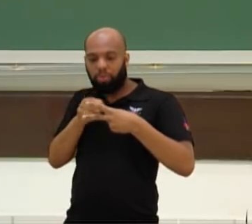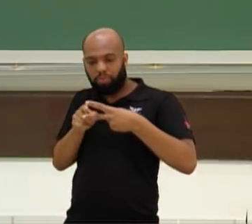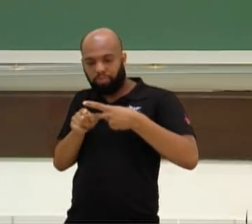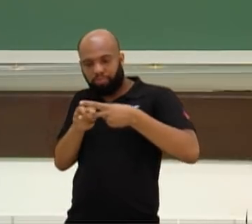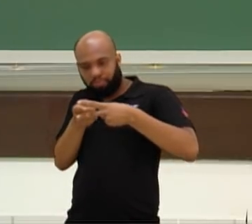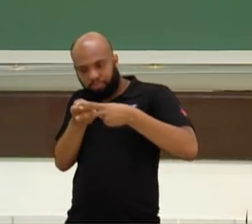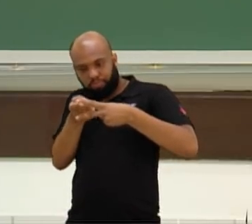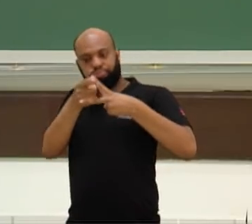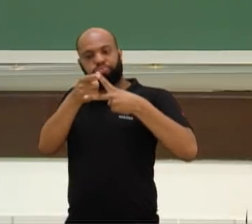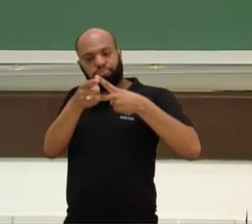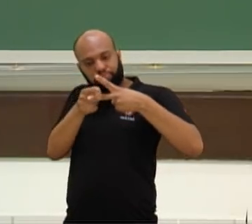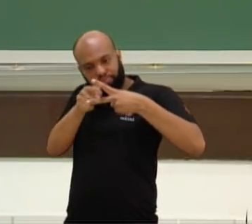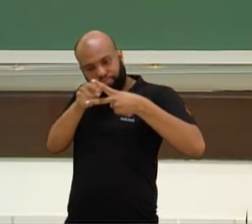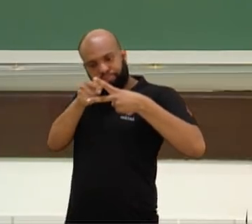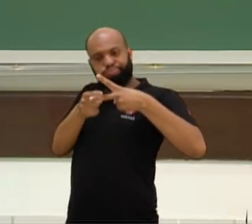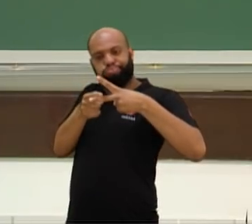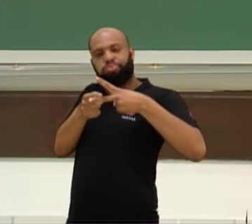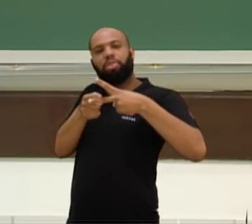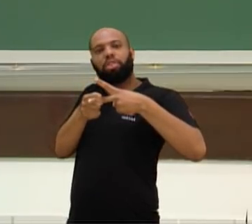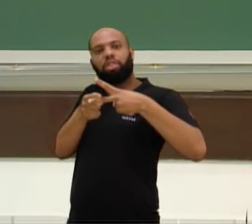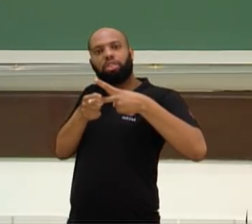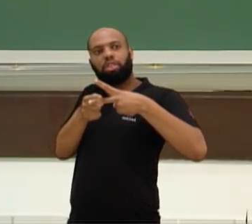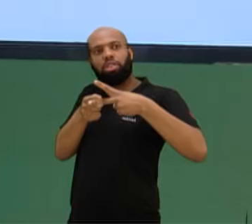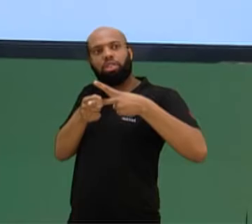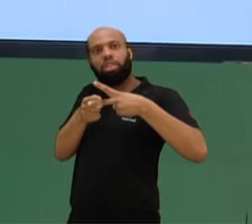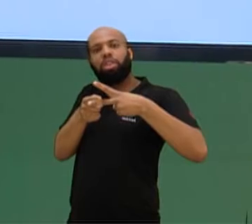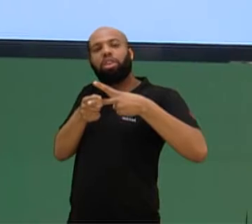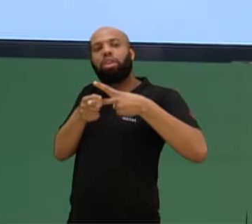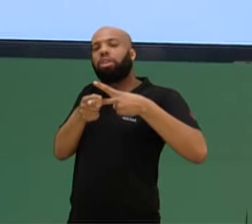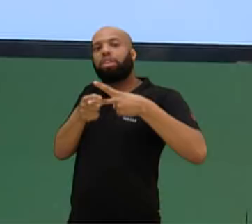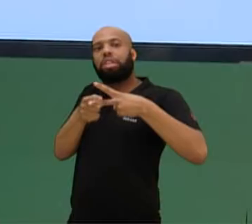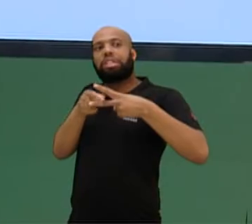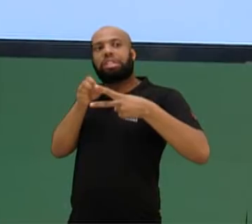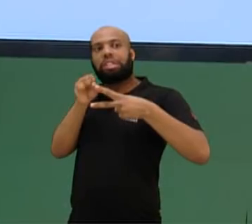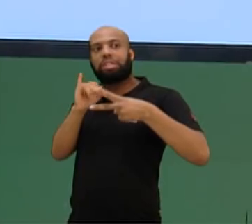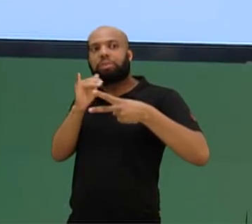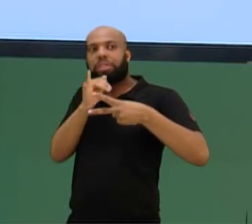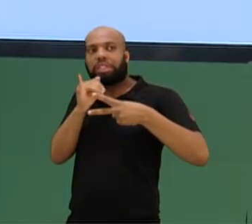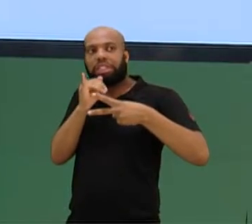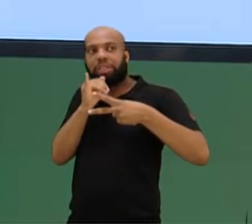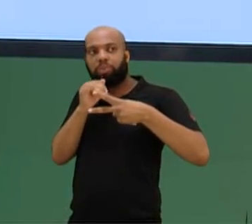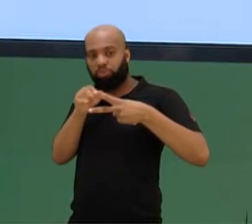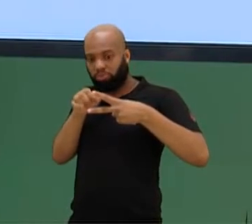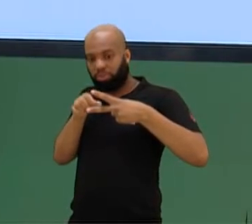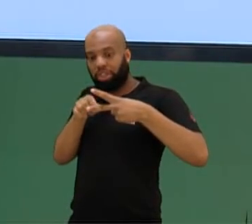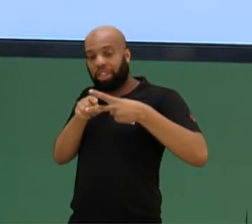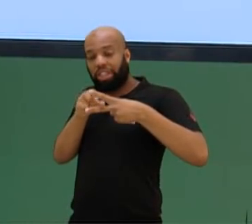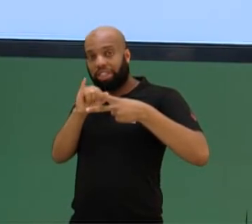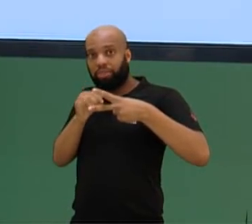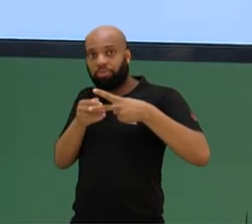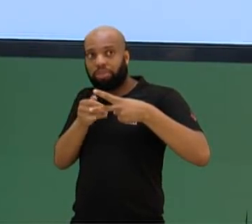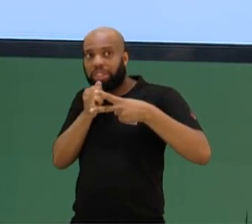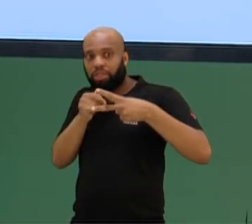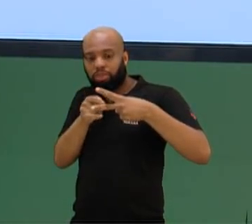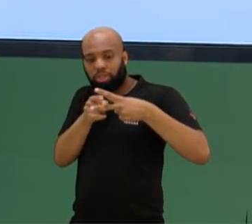rampa, diminuindo o ângulo com o solo, eu diminuo a força que eu preciso fazer para subir. Agora, se